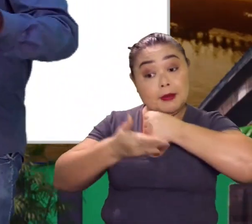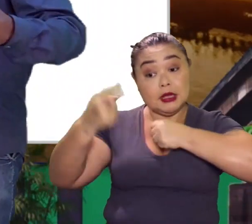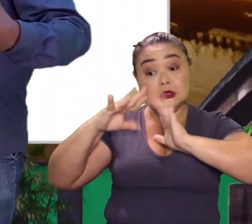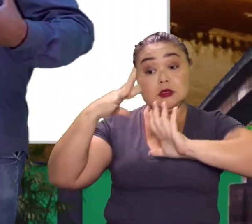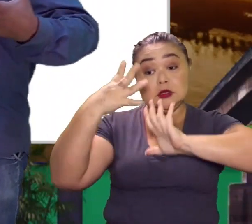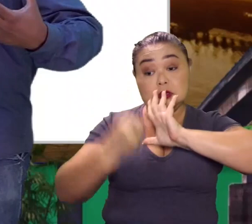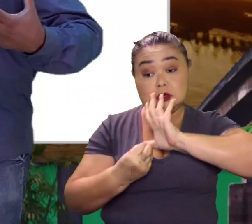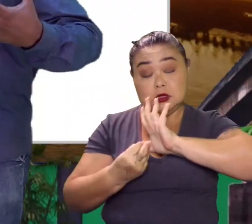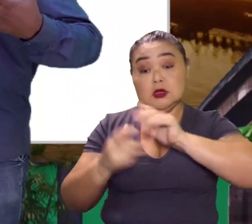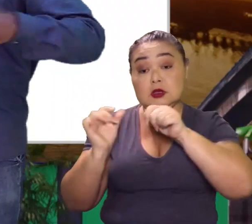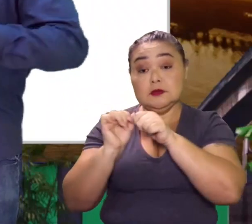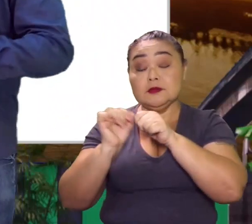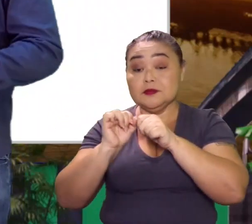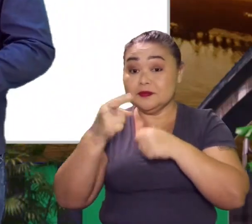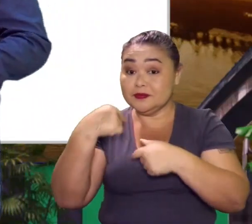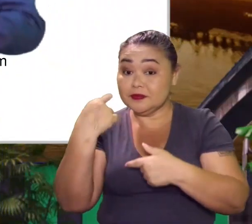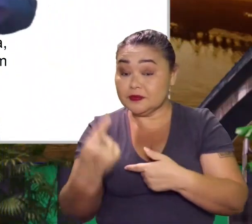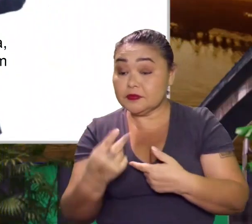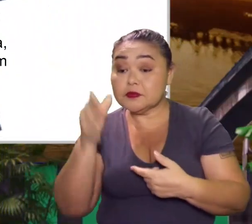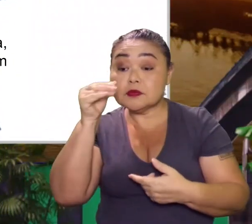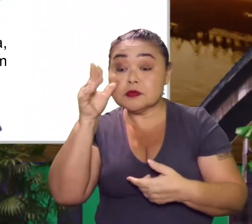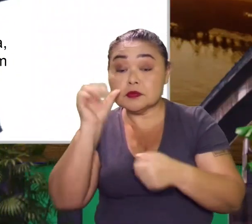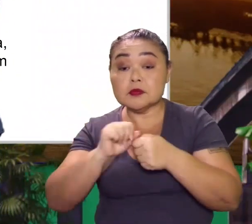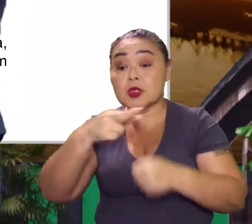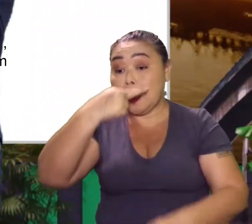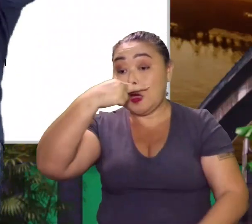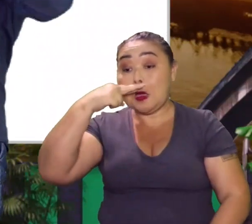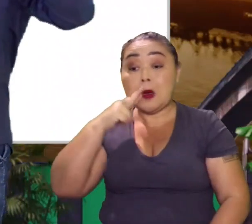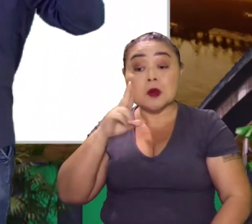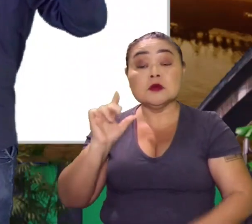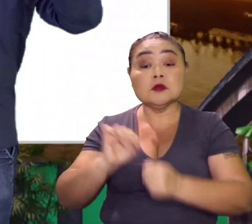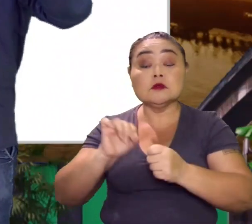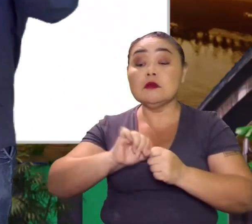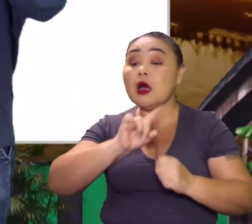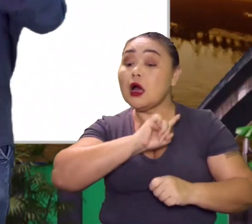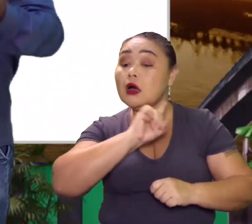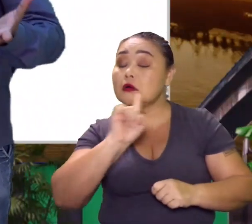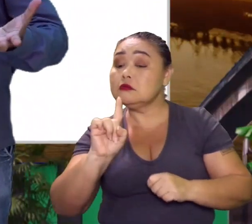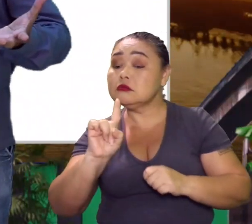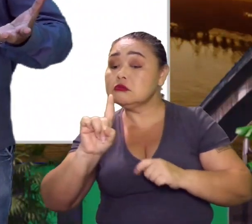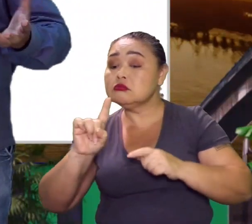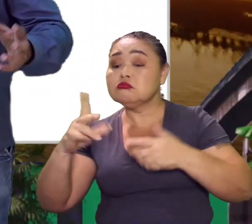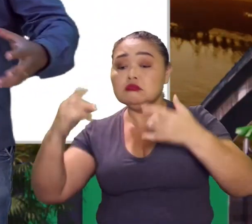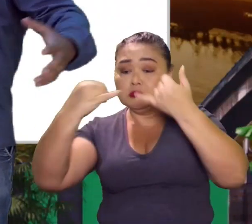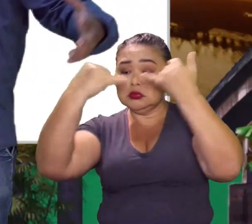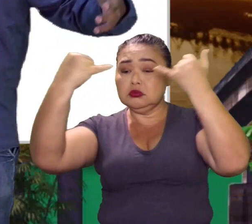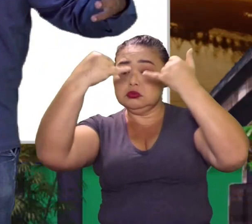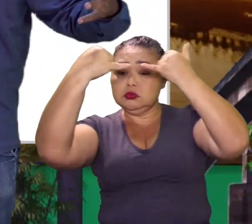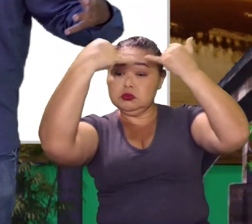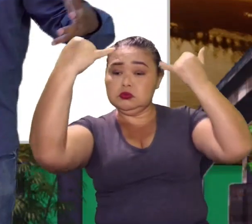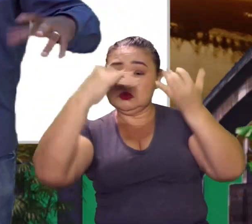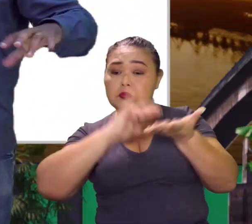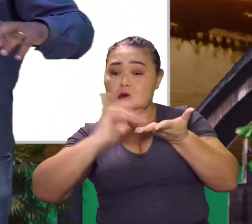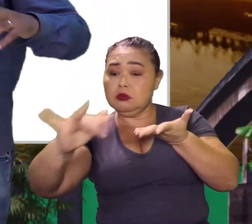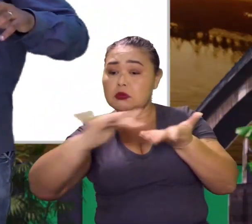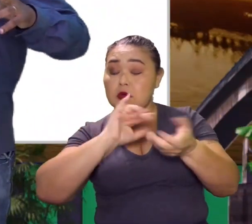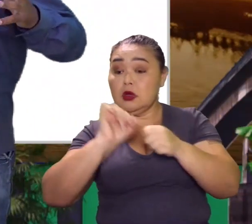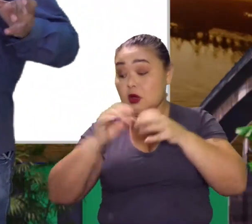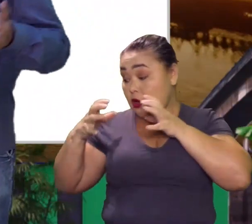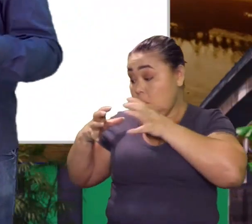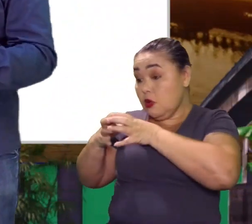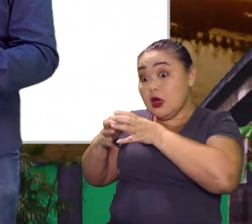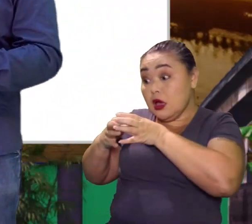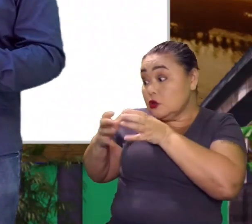curiosidade histórica do nosso aluno também, Marechal Rondon, quando passou trazendo as linhas telegráficas, ele trouxe a comissão com